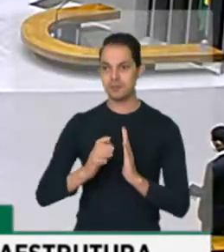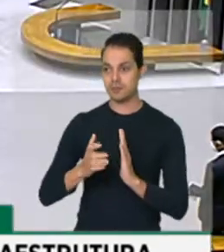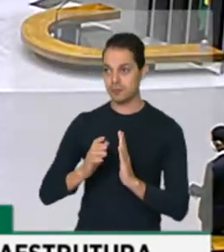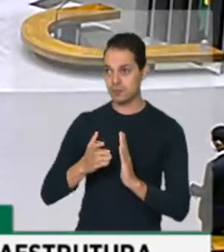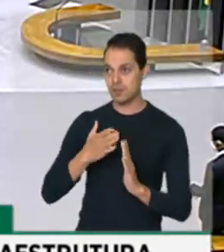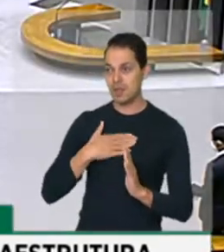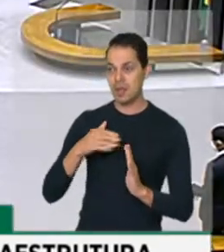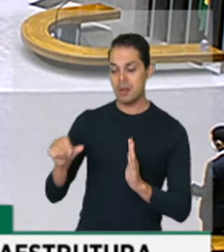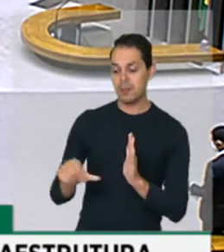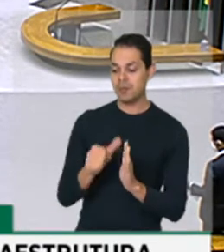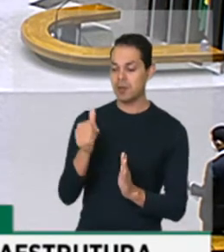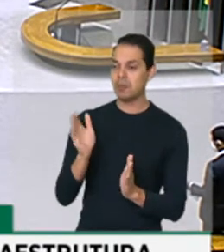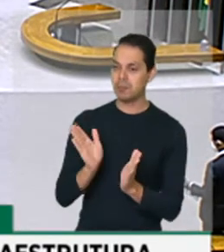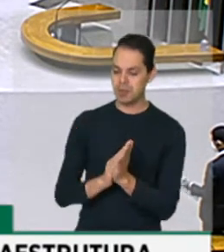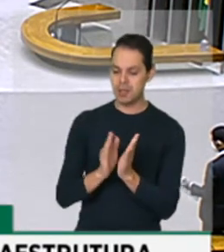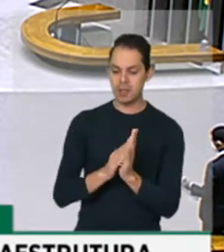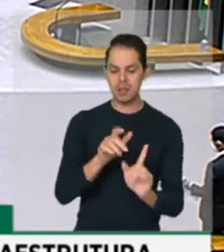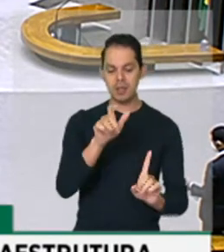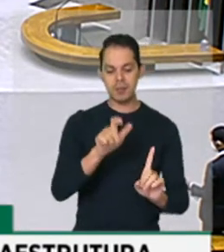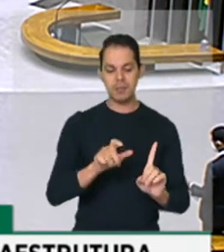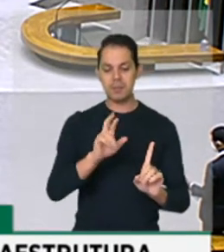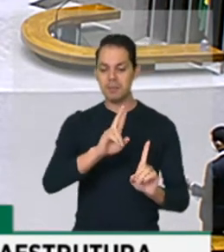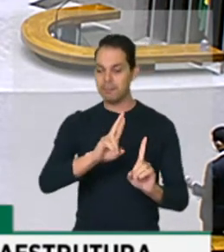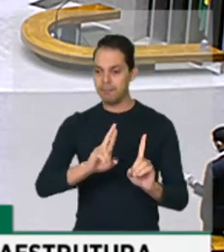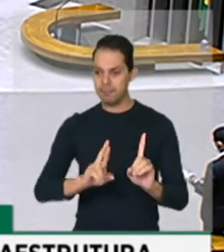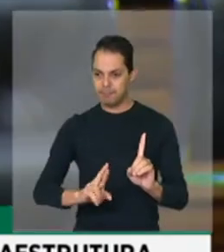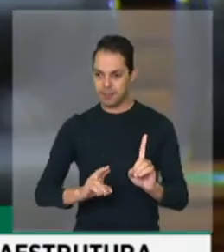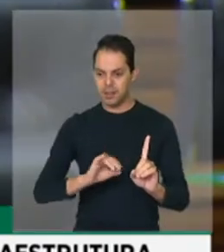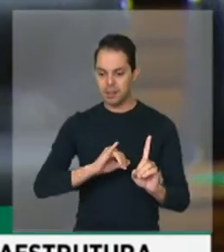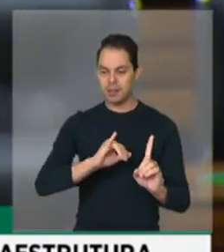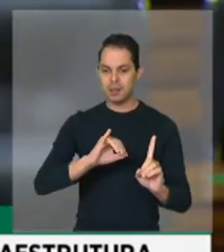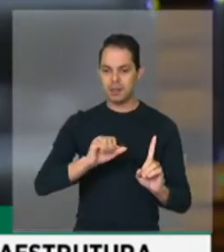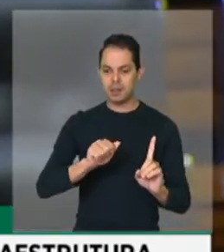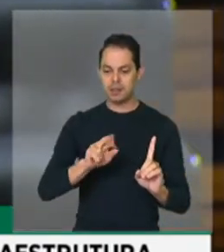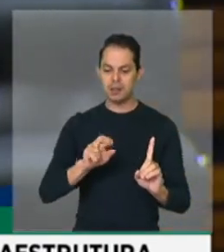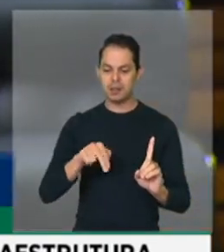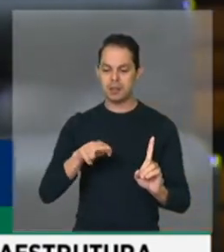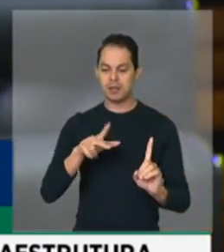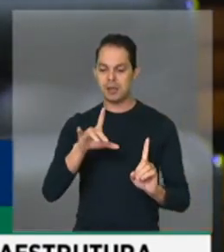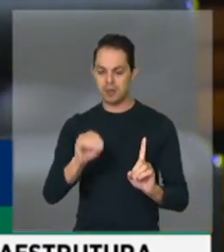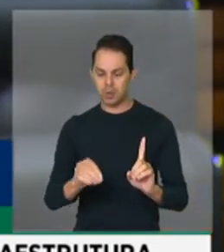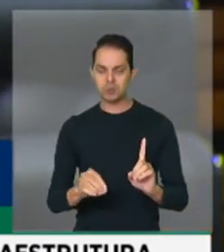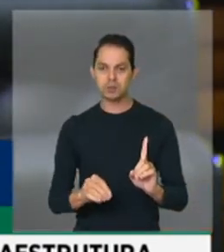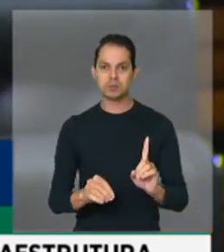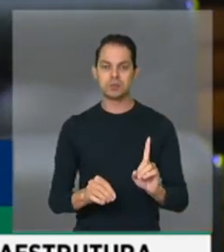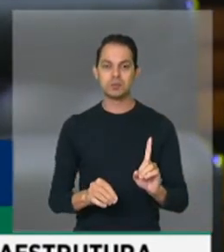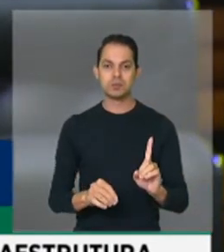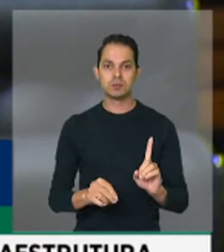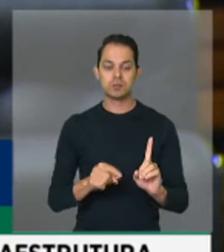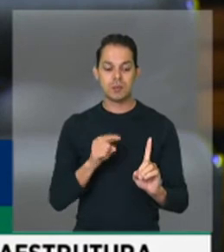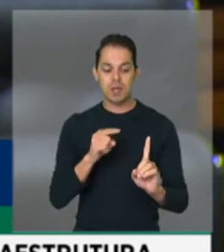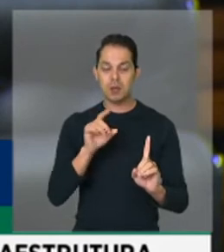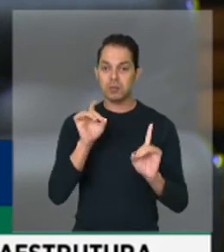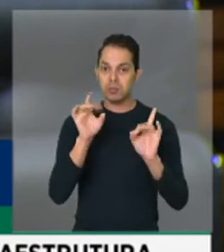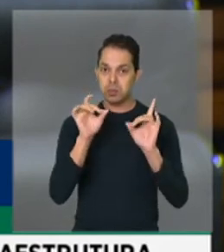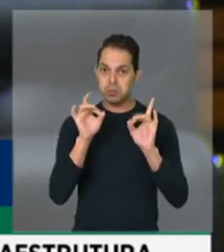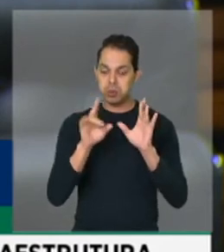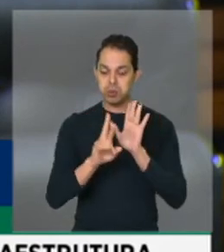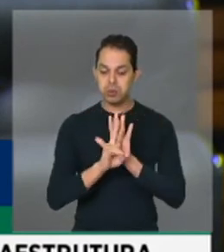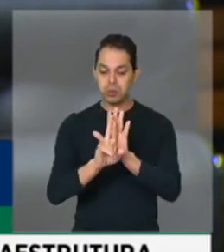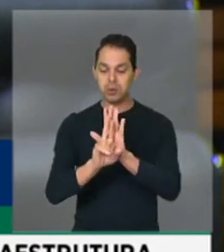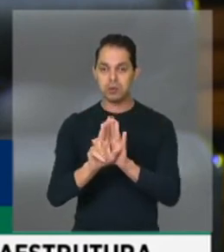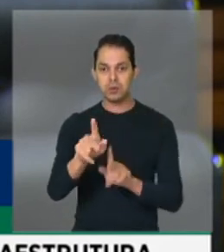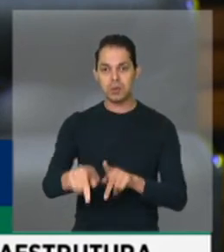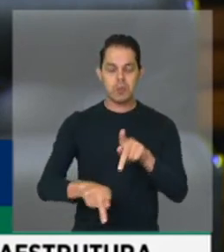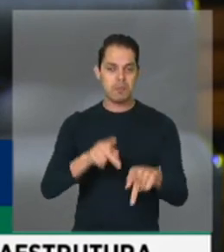lugar, parabenizar o relator da matéria, o deputado Arnaldo Jardim, esse ilustre representante do povo de São Paulo,